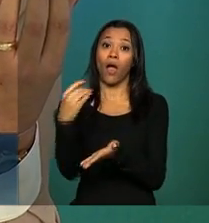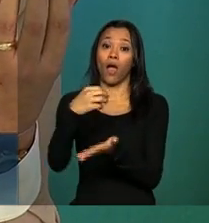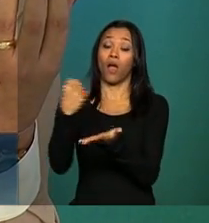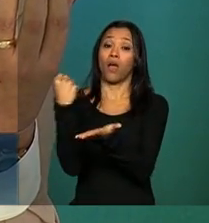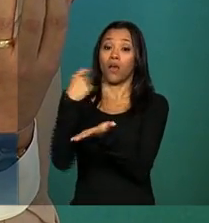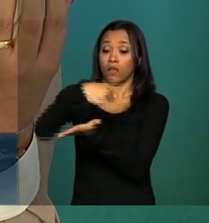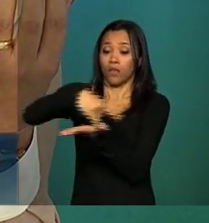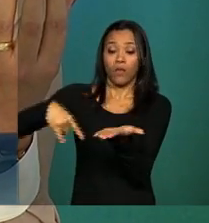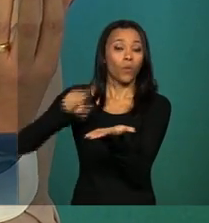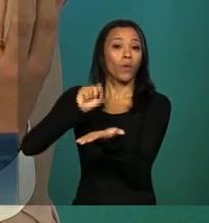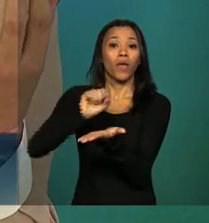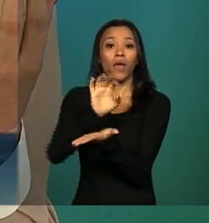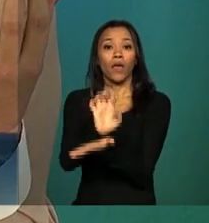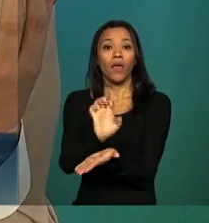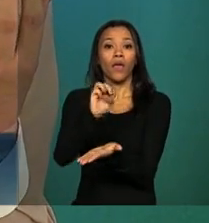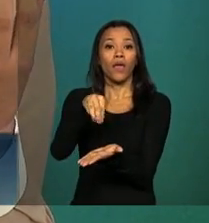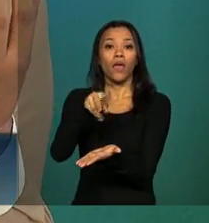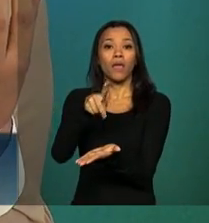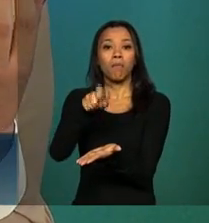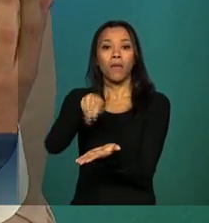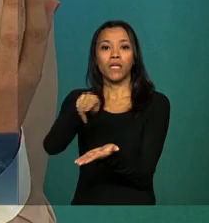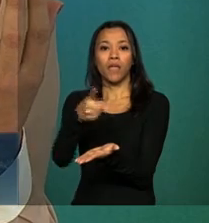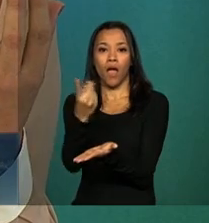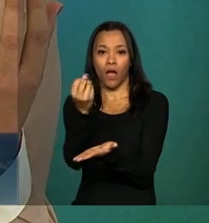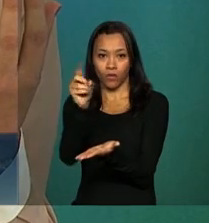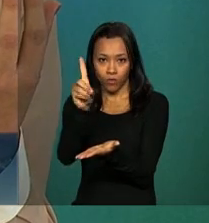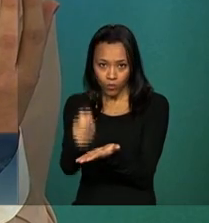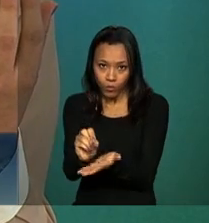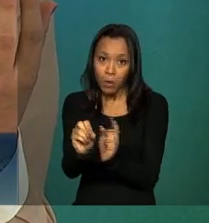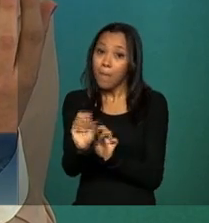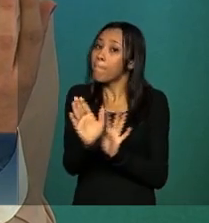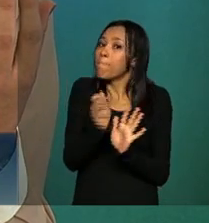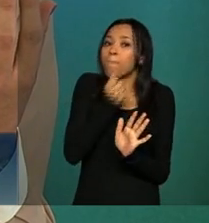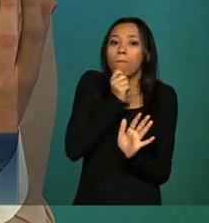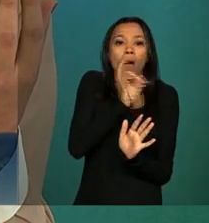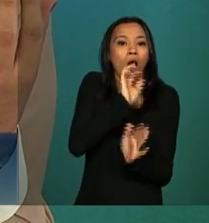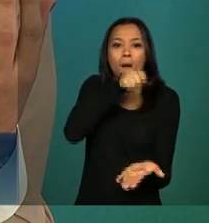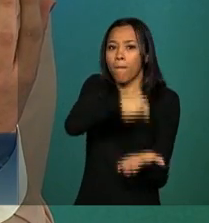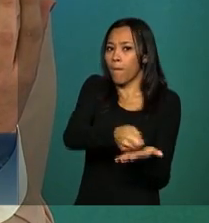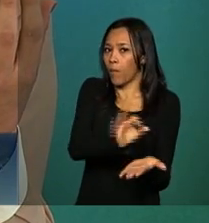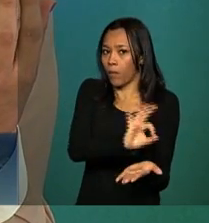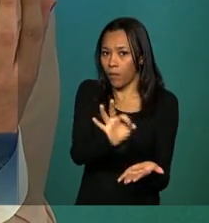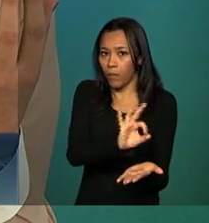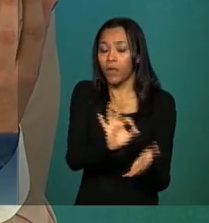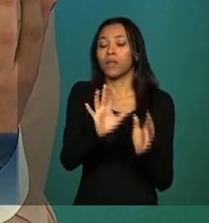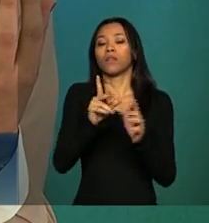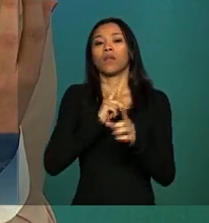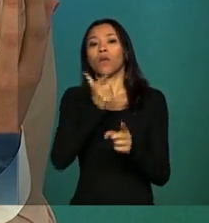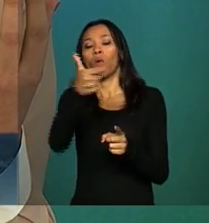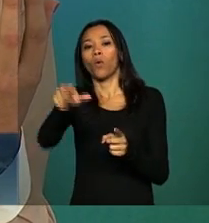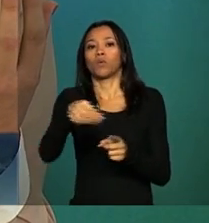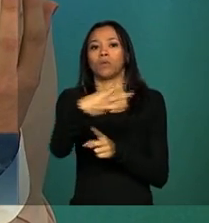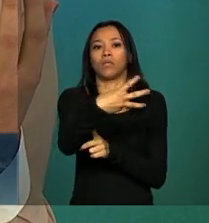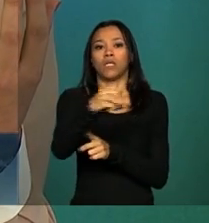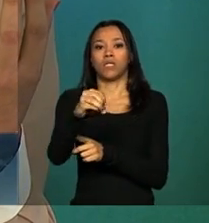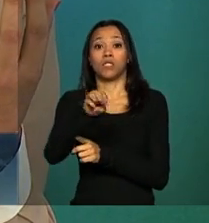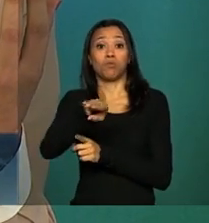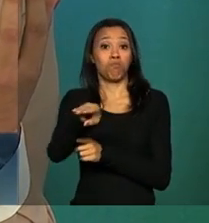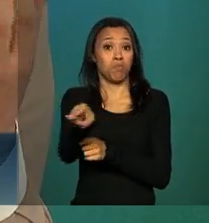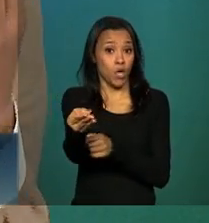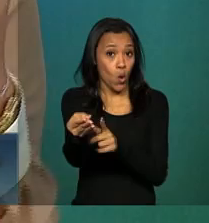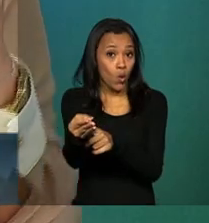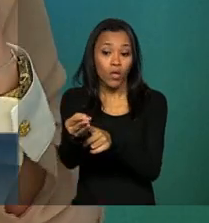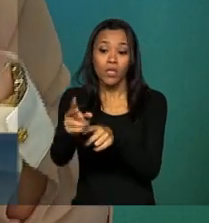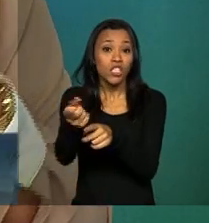pago, ok? E fizemos mais 300 milhões, foi usado, e não foi sequer